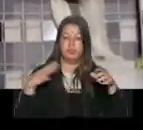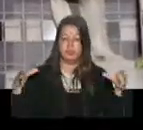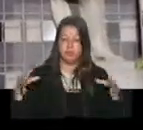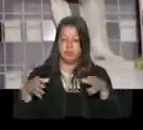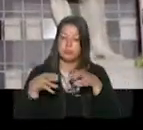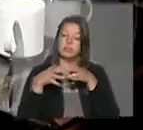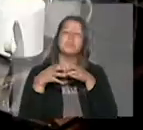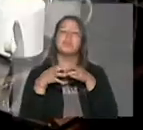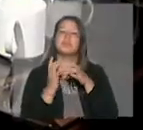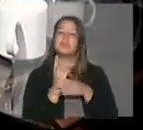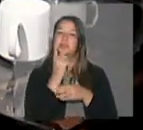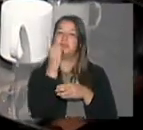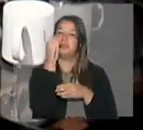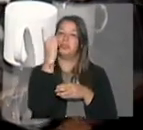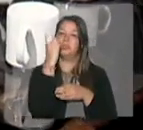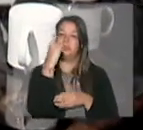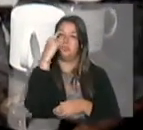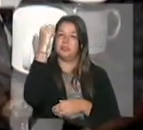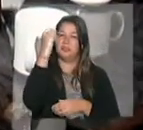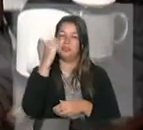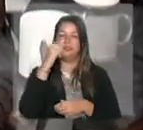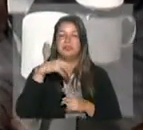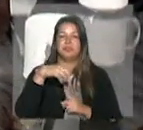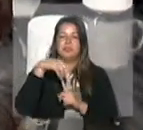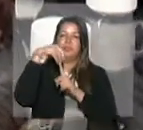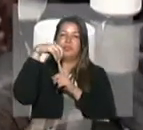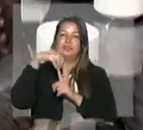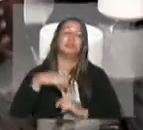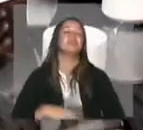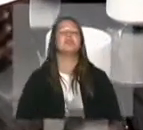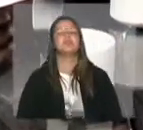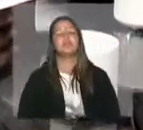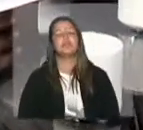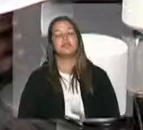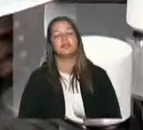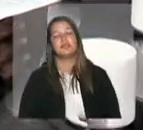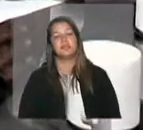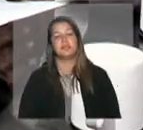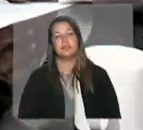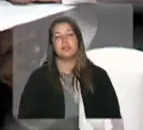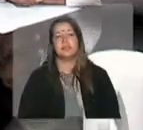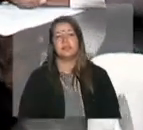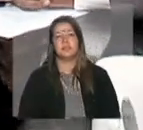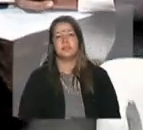brancos, e virei o padroeiro deste chão.